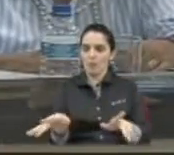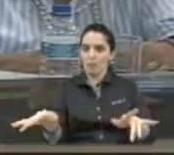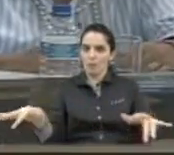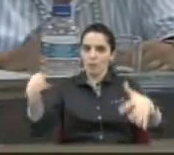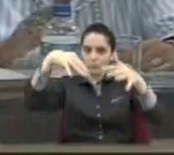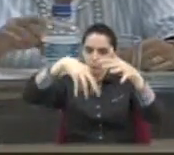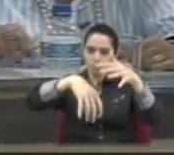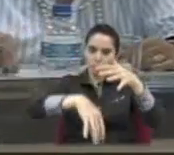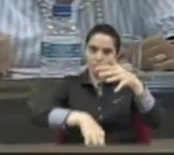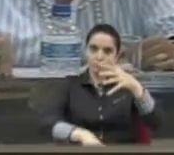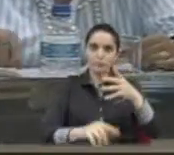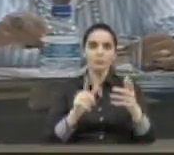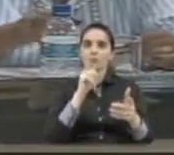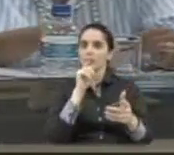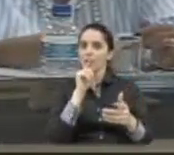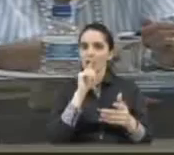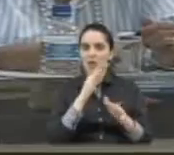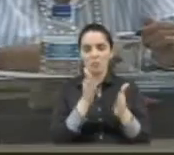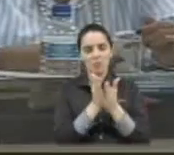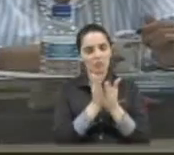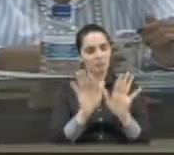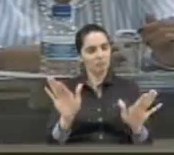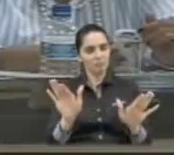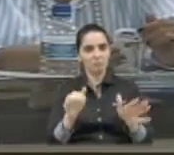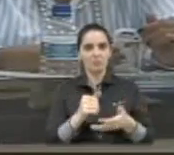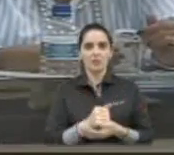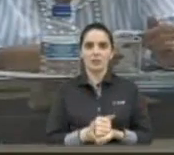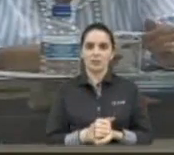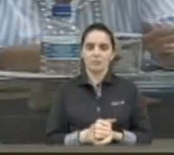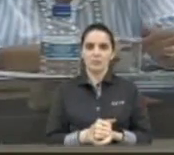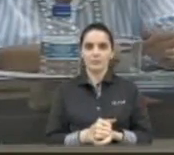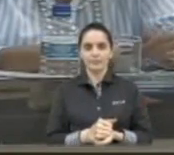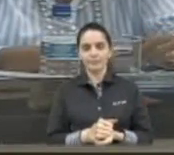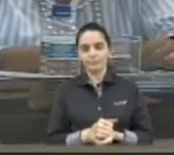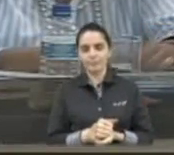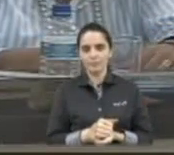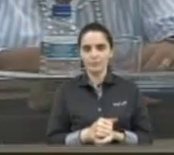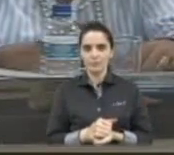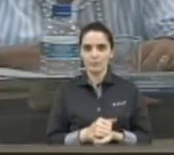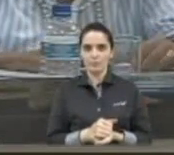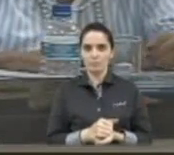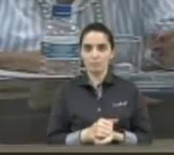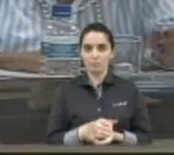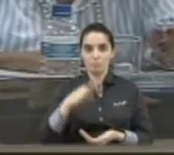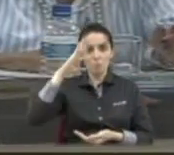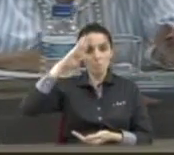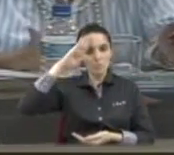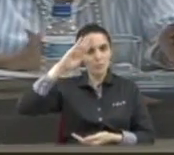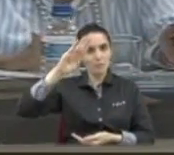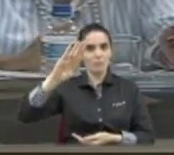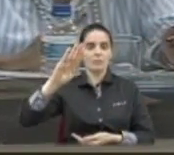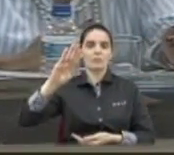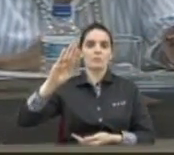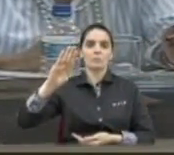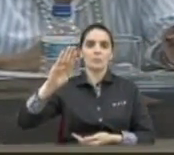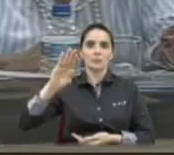no fundo, fazendo que essa água não fique acumulada nas caçambas. Principalmente...